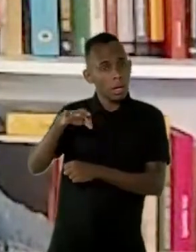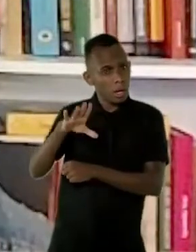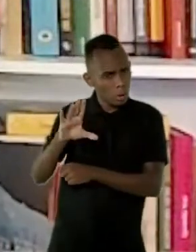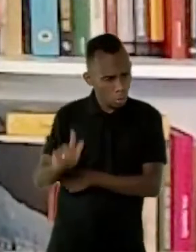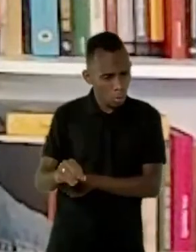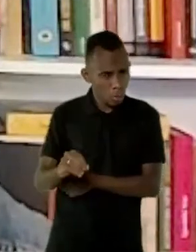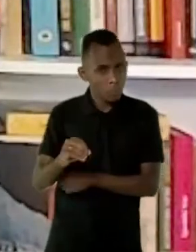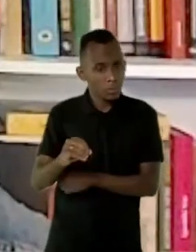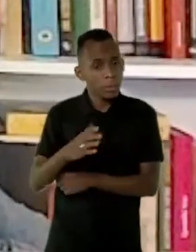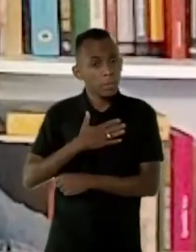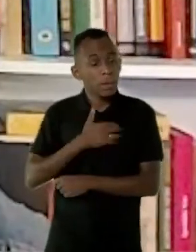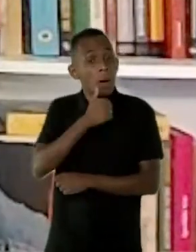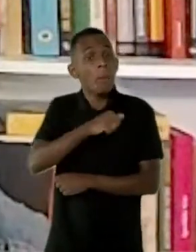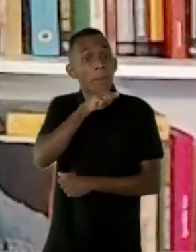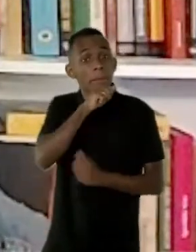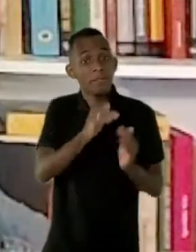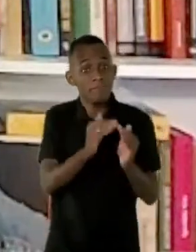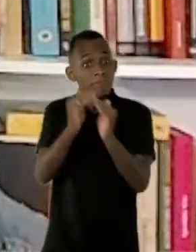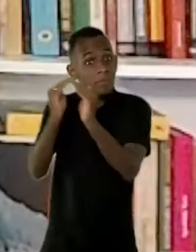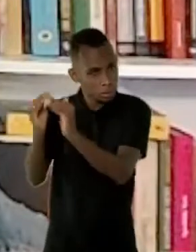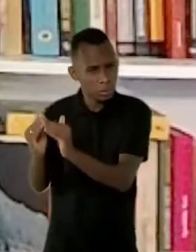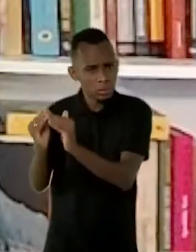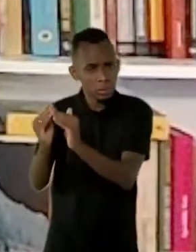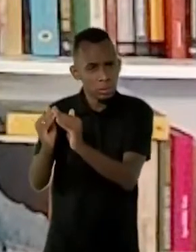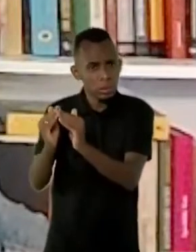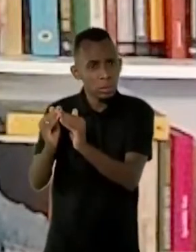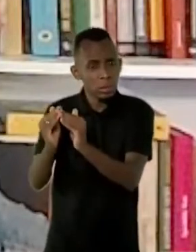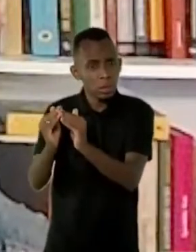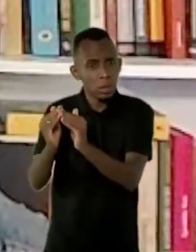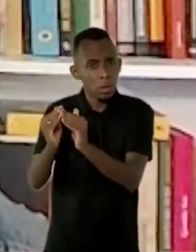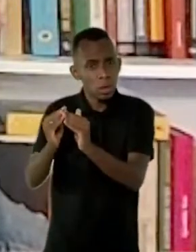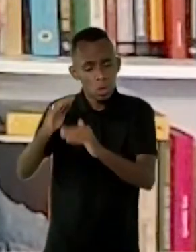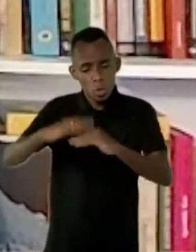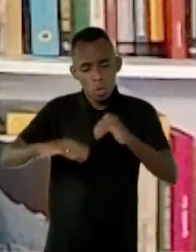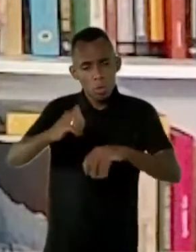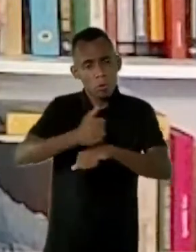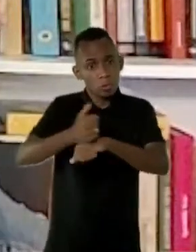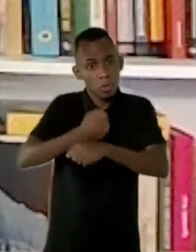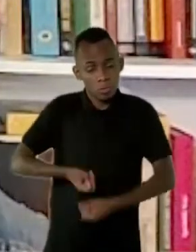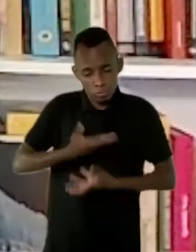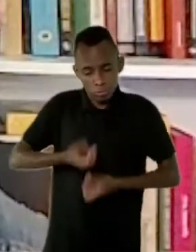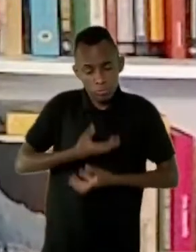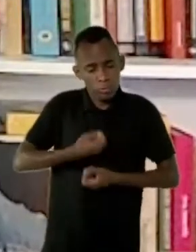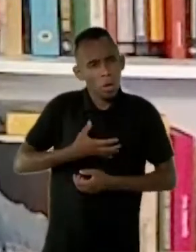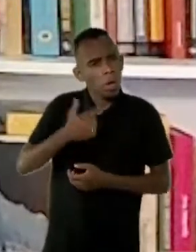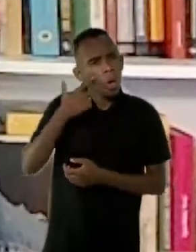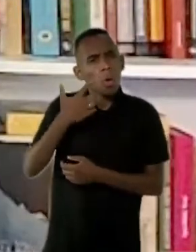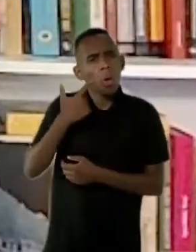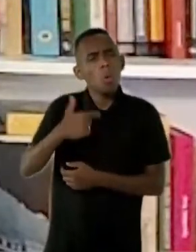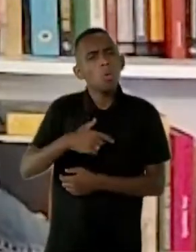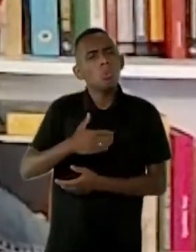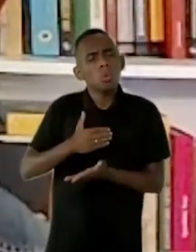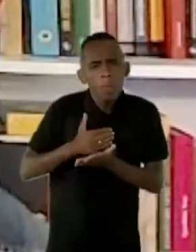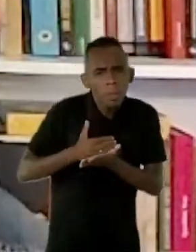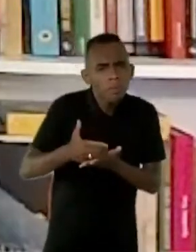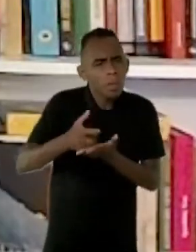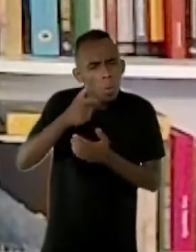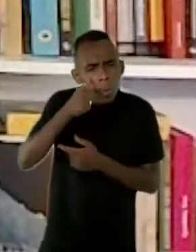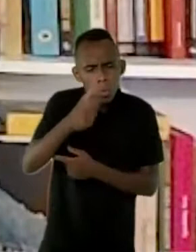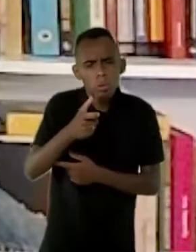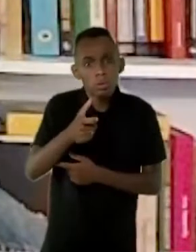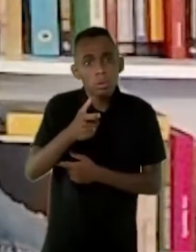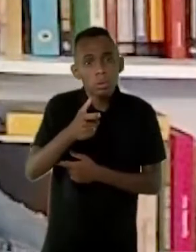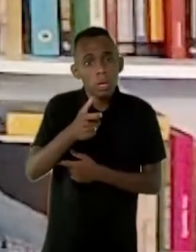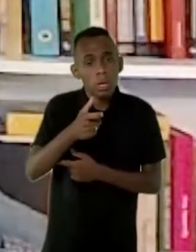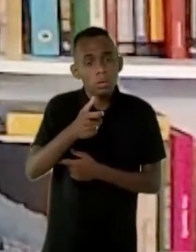poeta, e isso me fez ter curiosidade em estudar algumas personalidades, primeiramente do